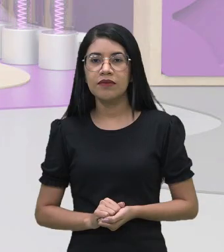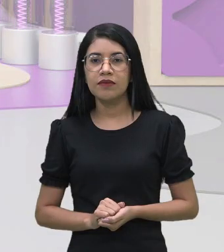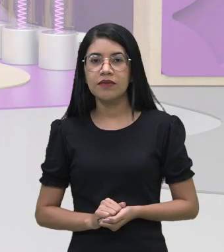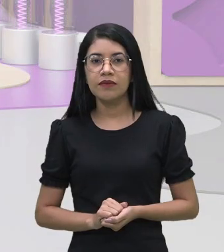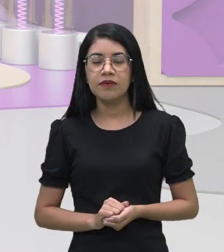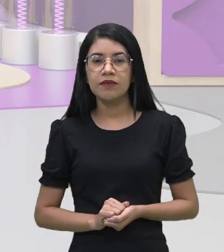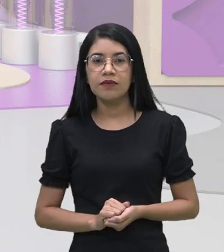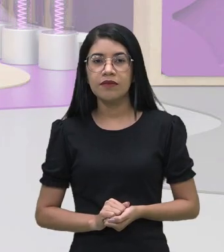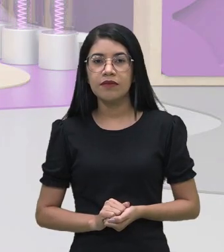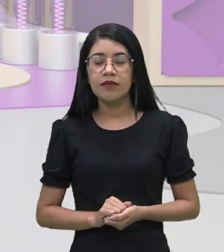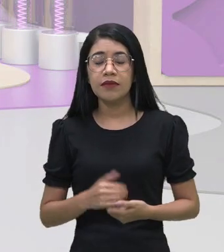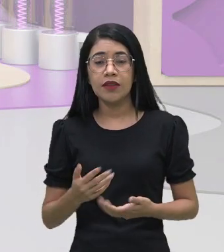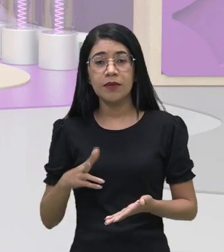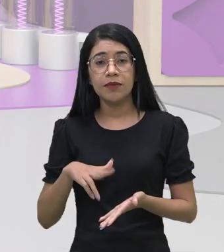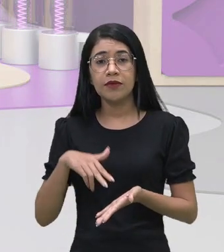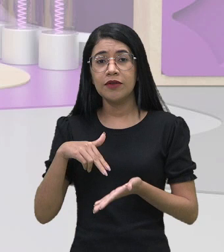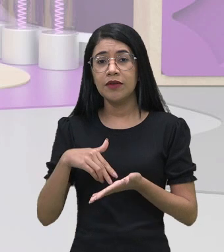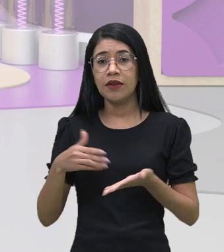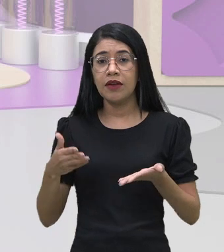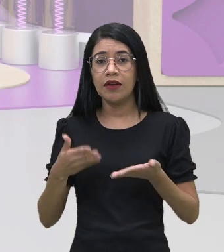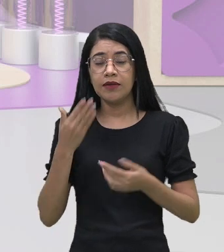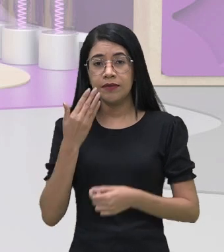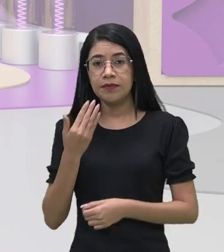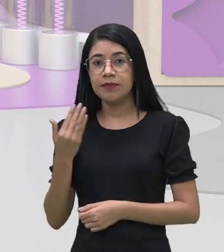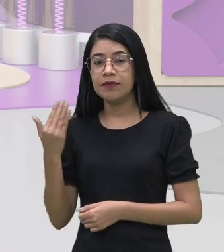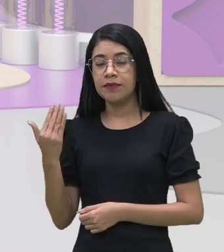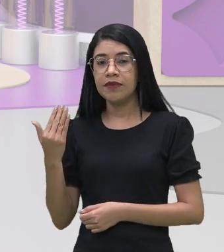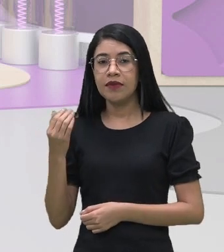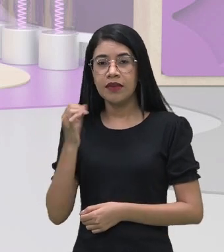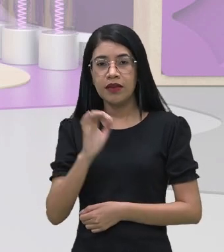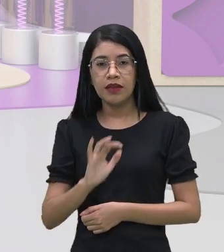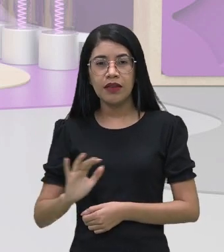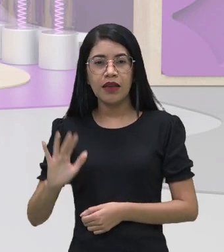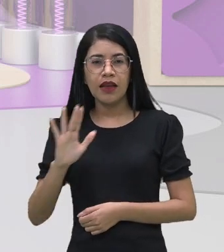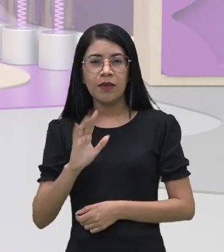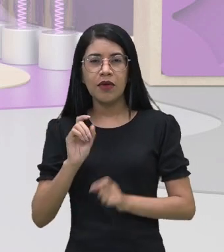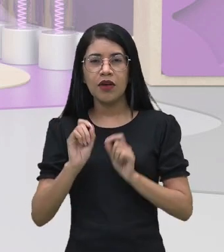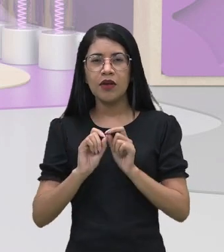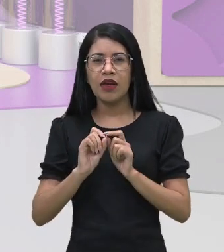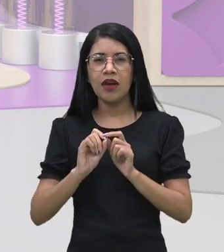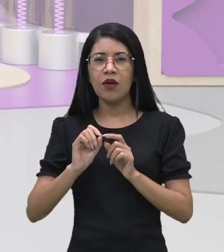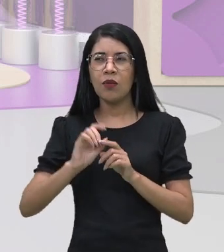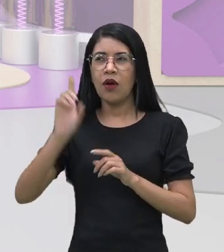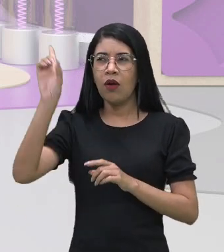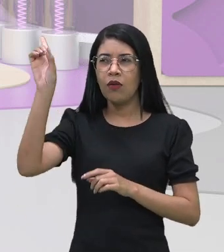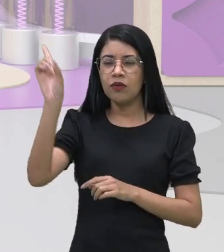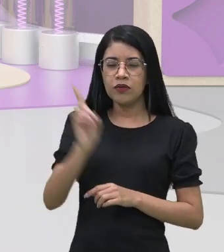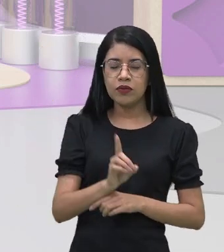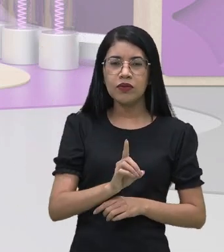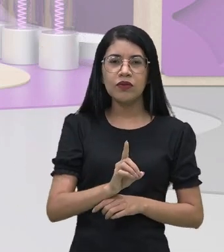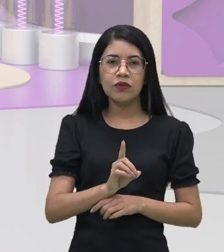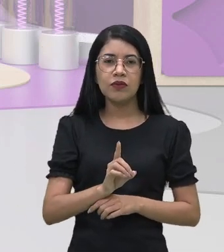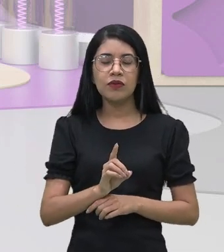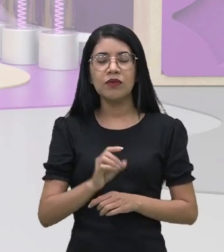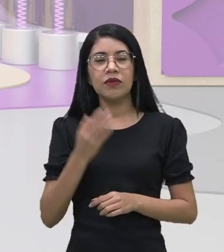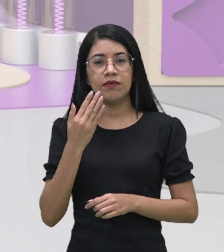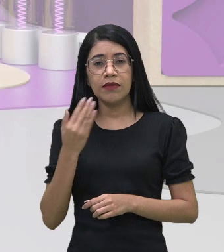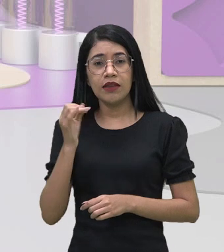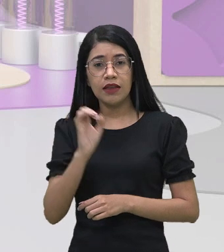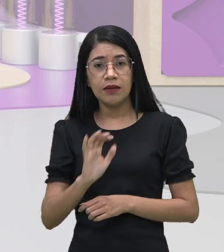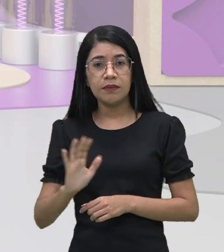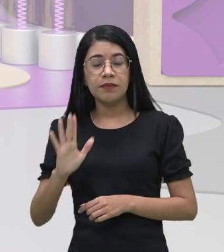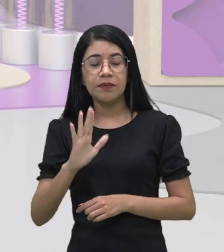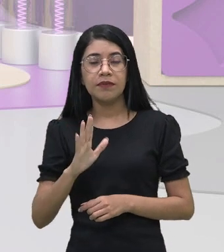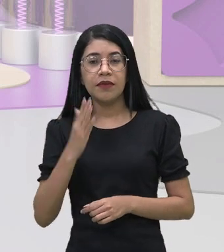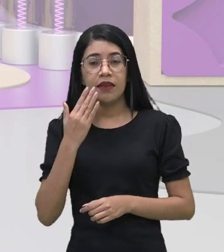Muito bem, estou aqui, né? Olha só, um meteoro aqui no meu lado, né?